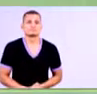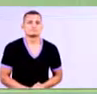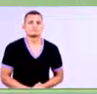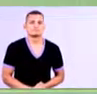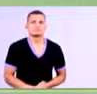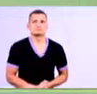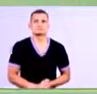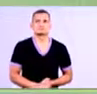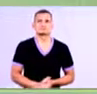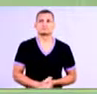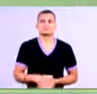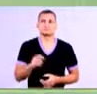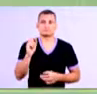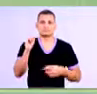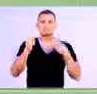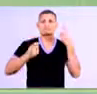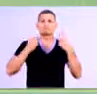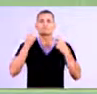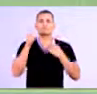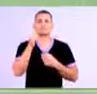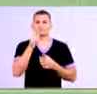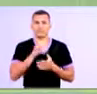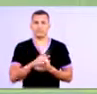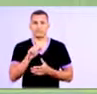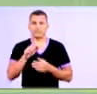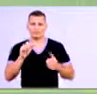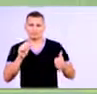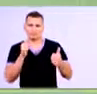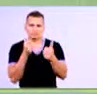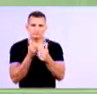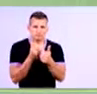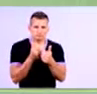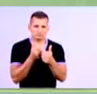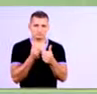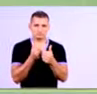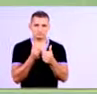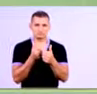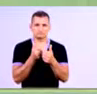O que se preocupa com isso daí? A aproximação com a